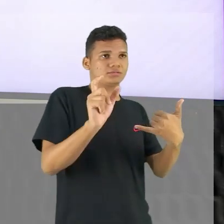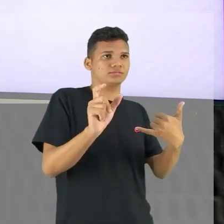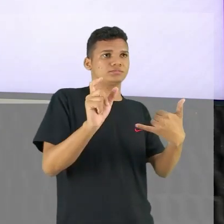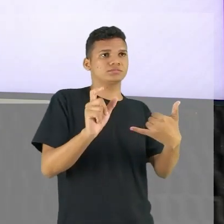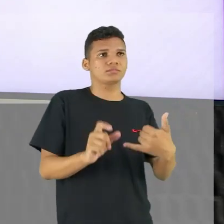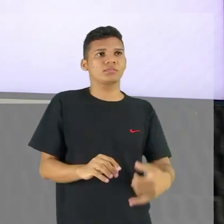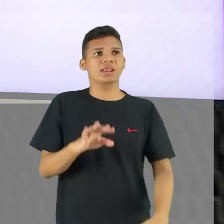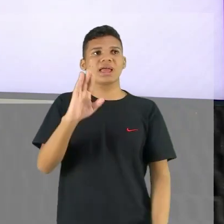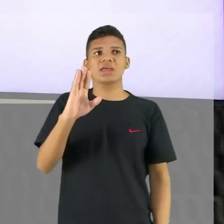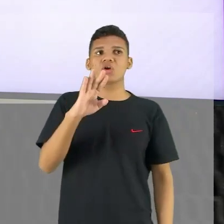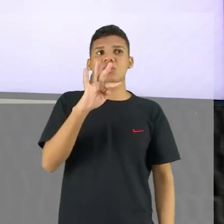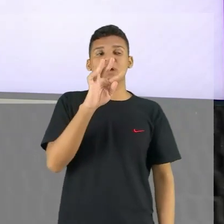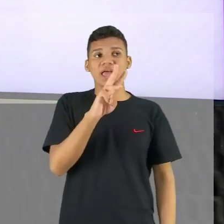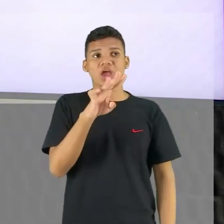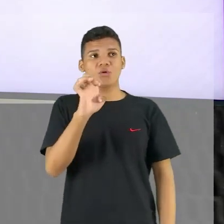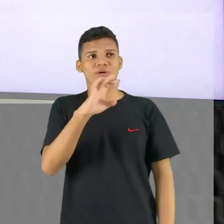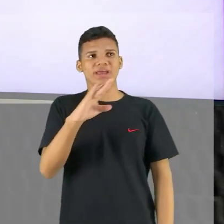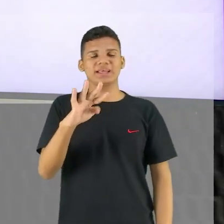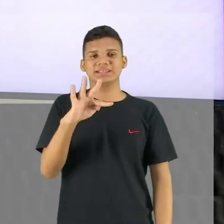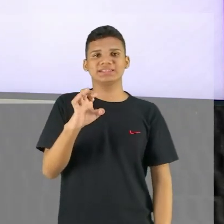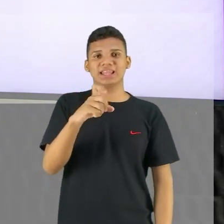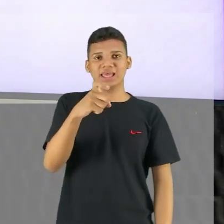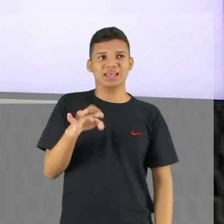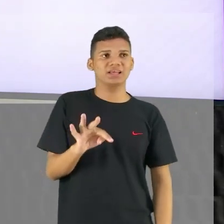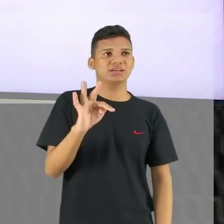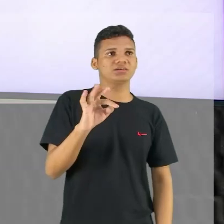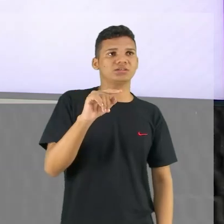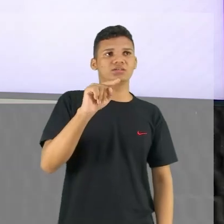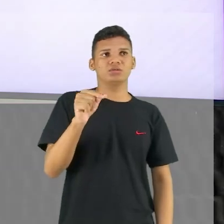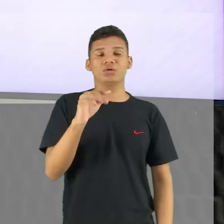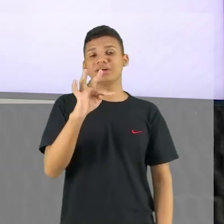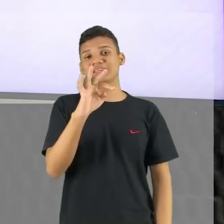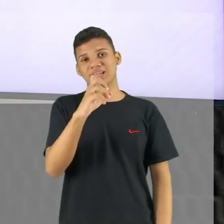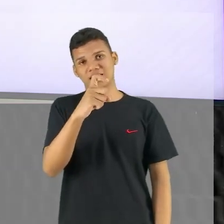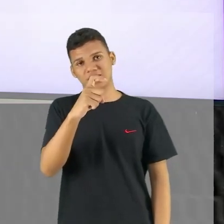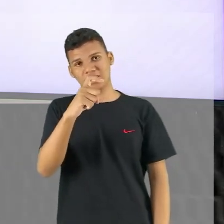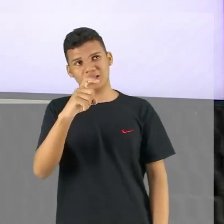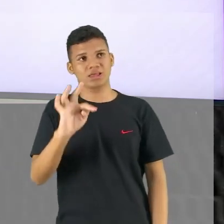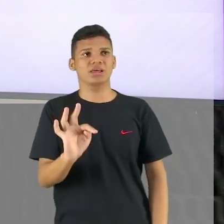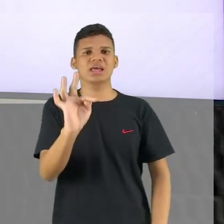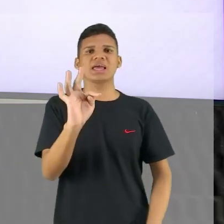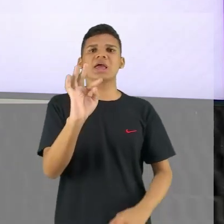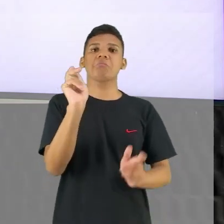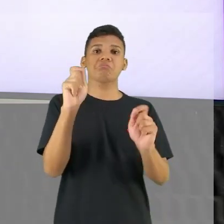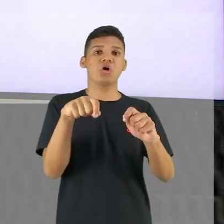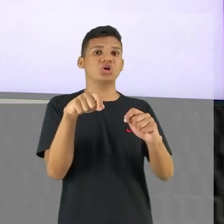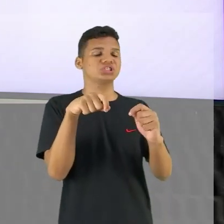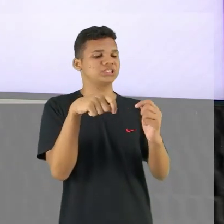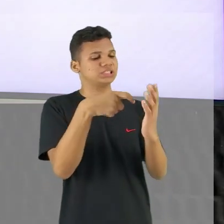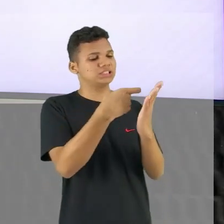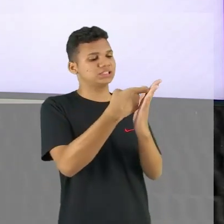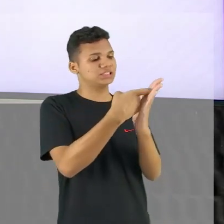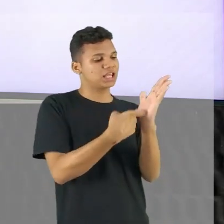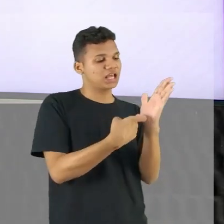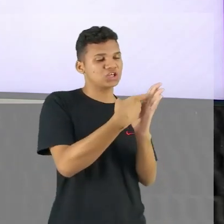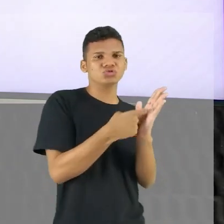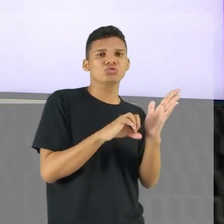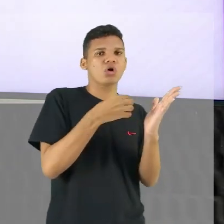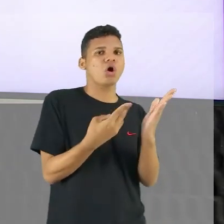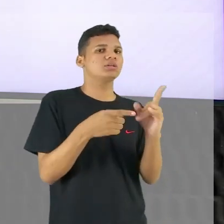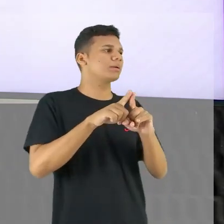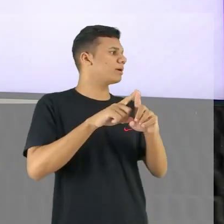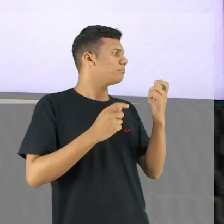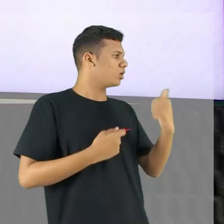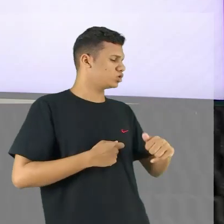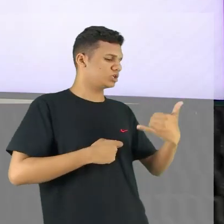text. Text, em inglês, pode ser texto ou pode ser o verbo mensagem, de você digitar